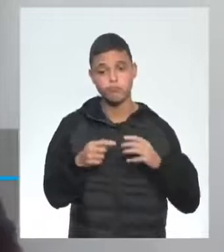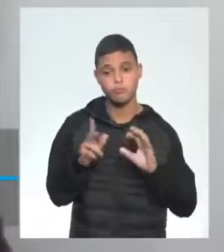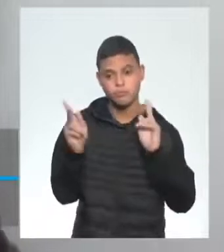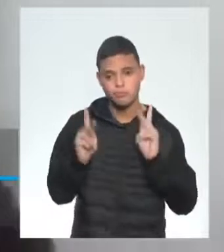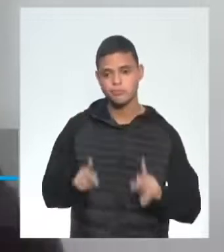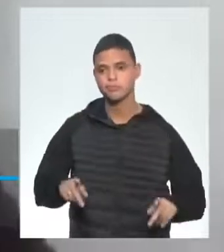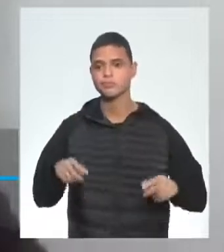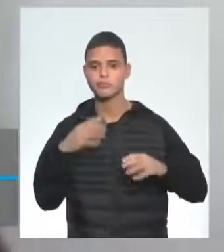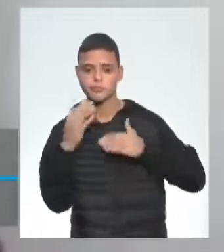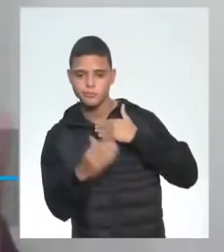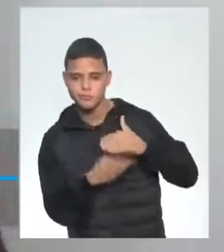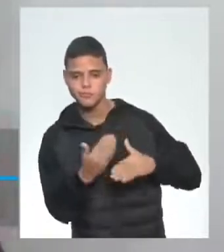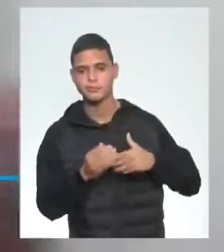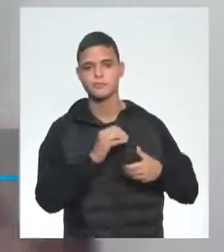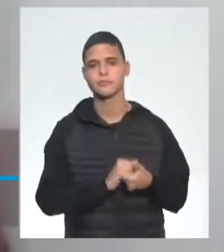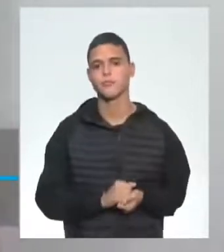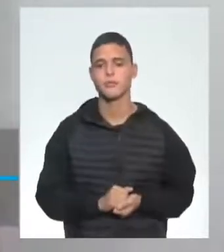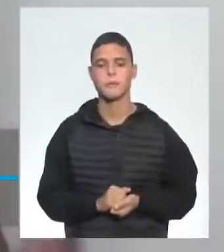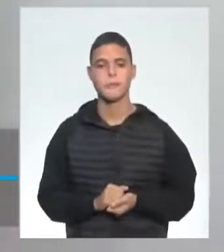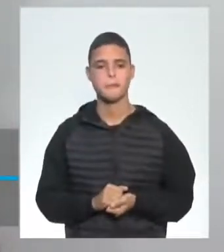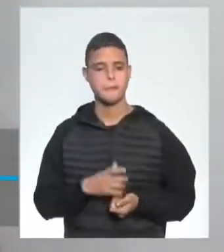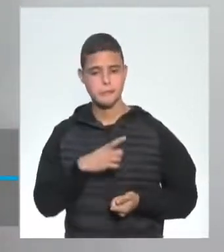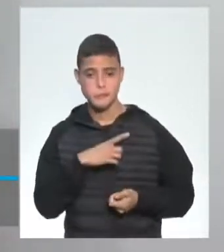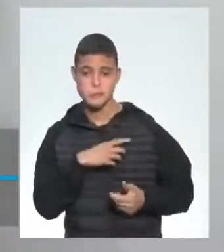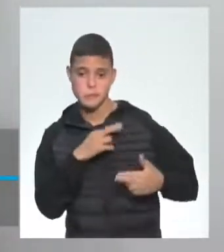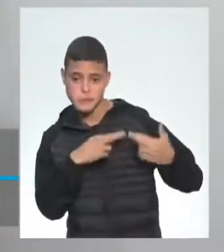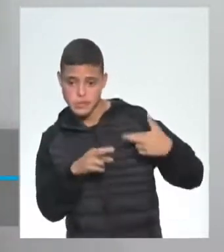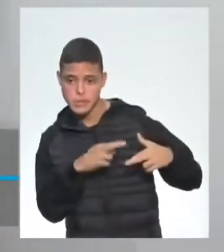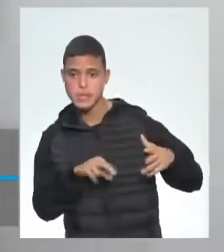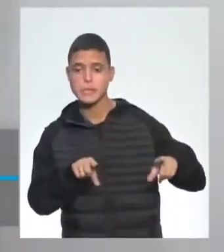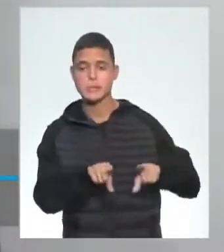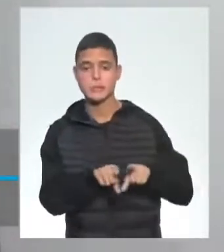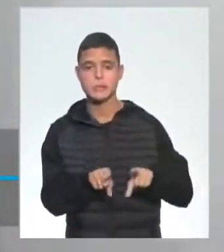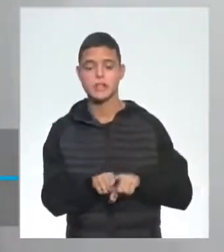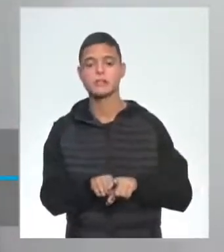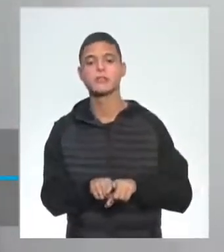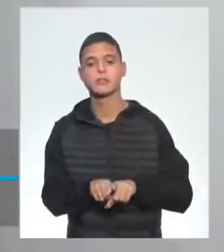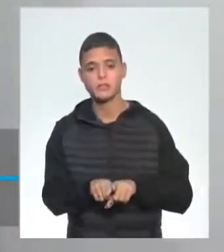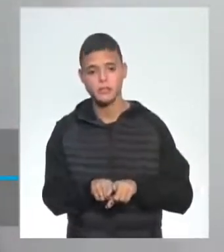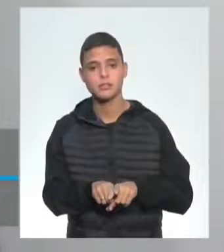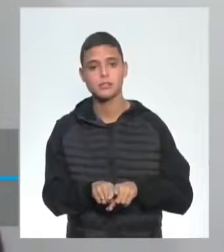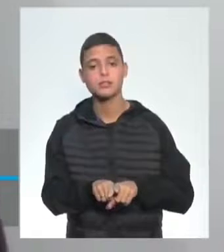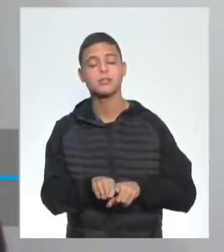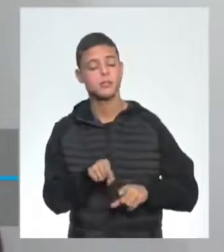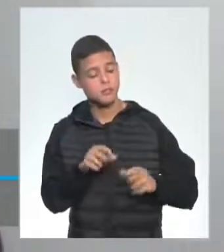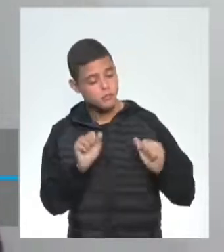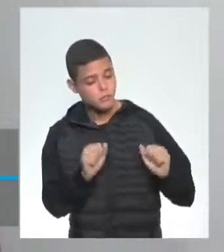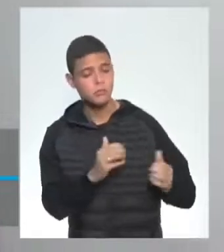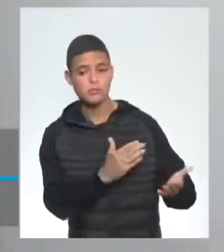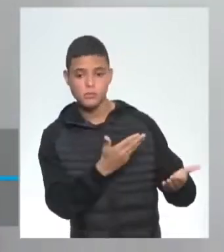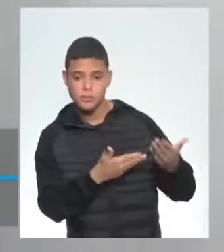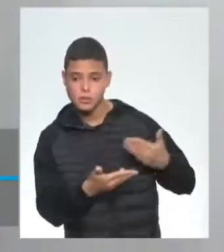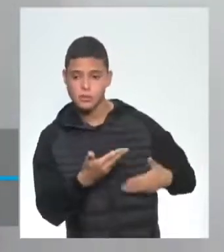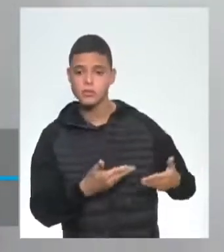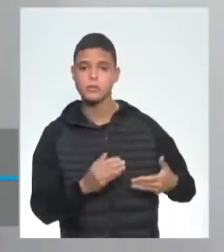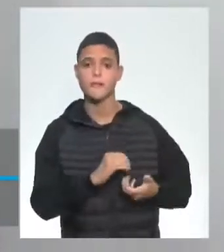uma entidade viva, né? Que tem essas relações, é isso, e uma hora tem que cuidar da gente. Mas eu